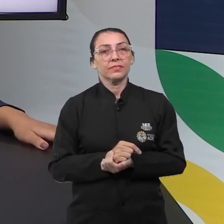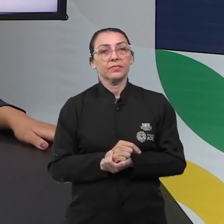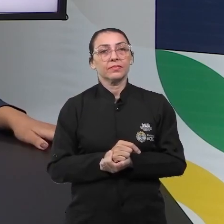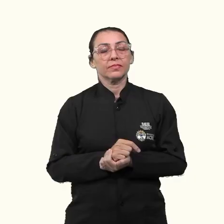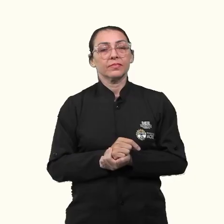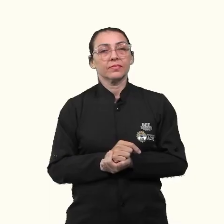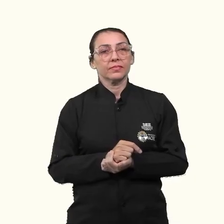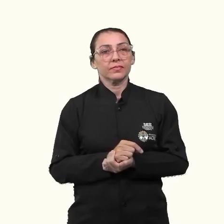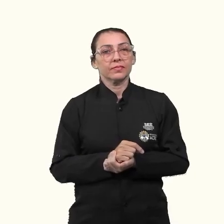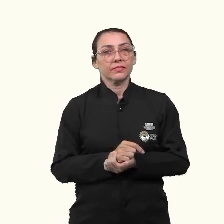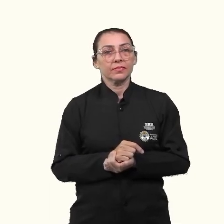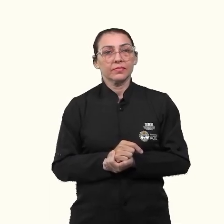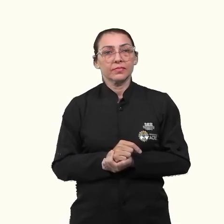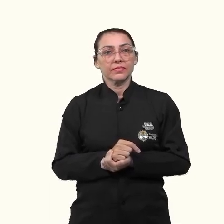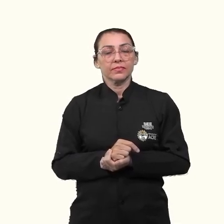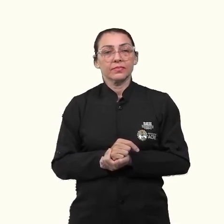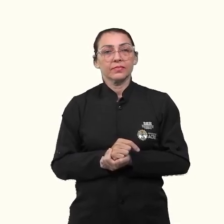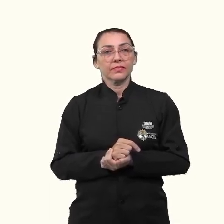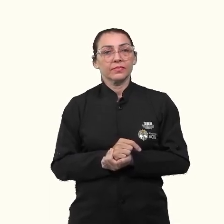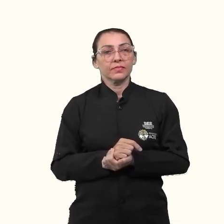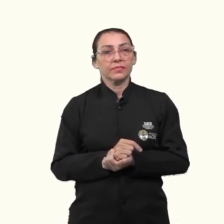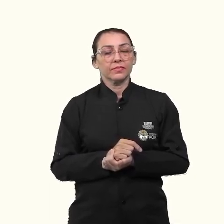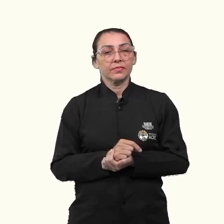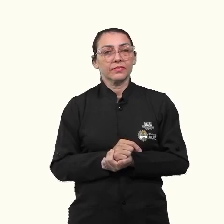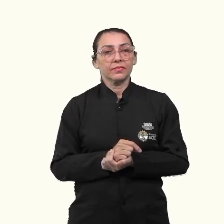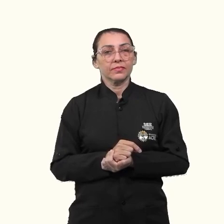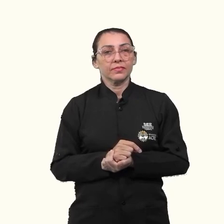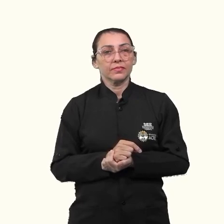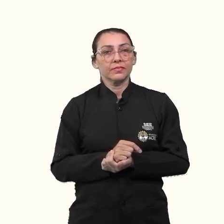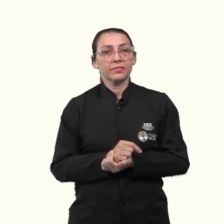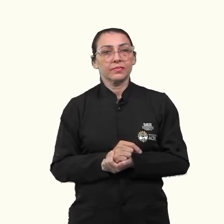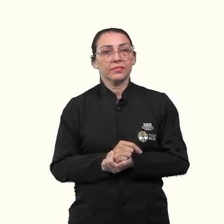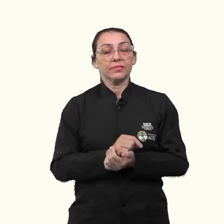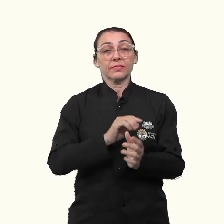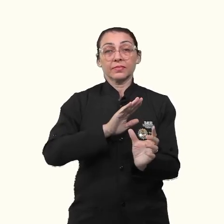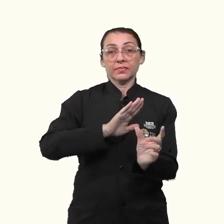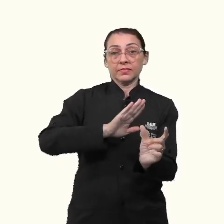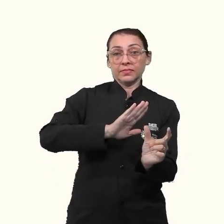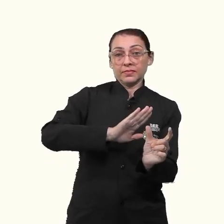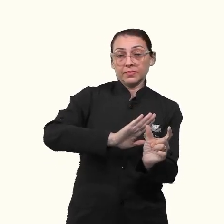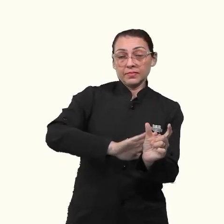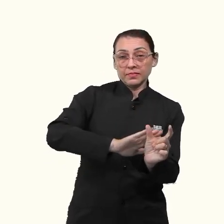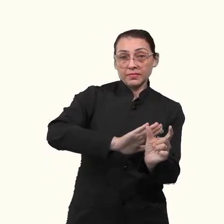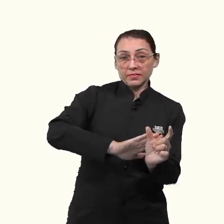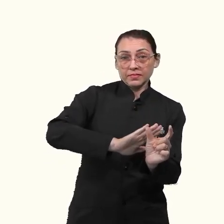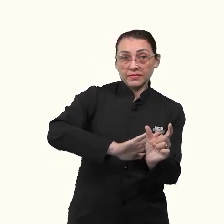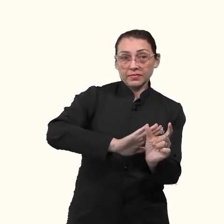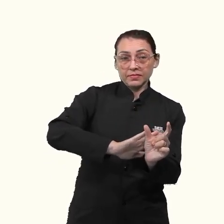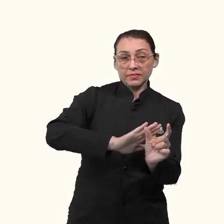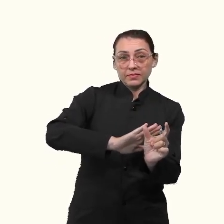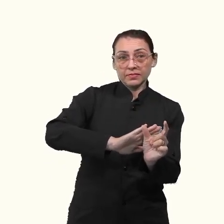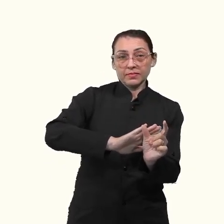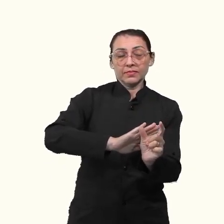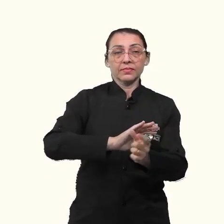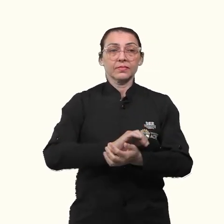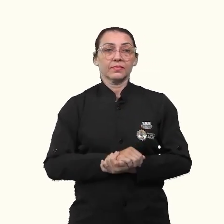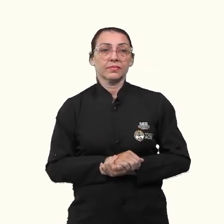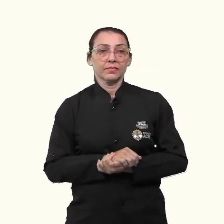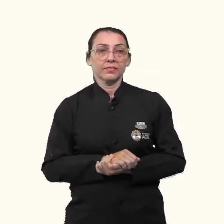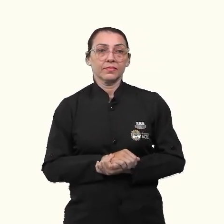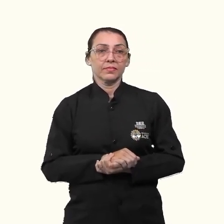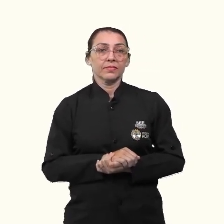Então, vamos lá, adiante. Nesse sentido, nós temos algo que é muito importante, que é a denotação.